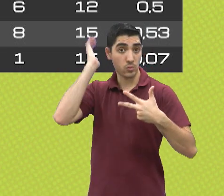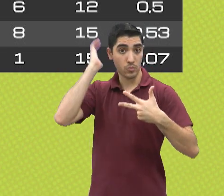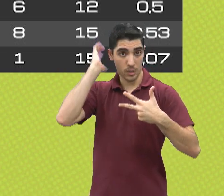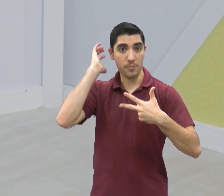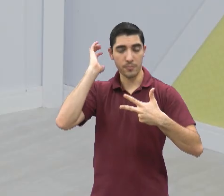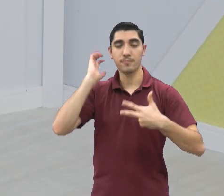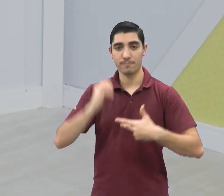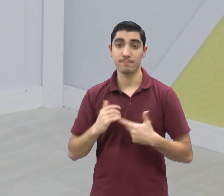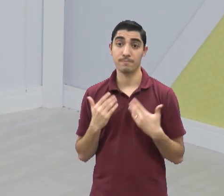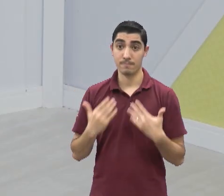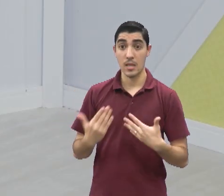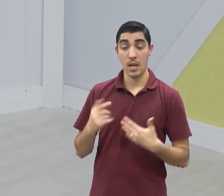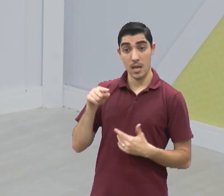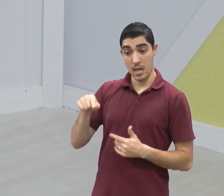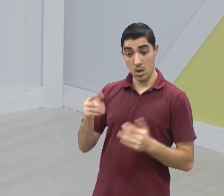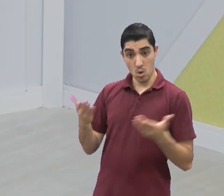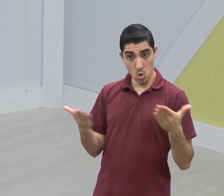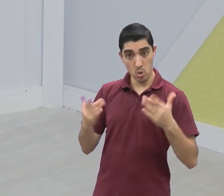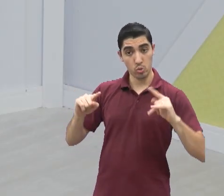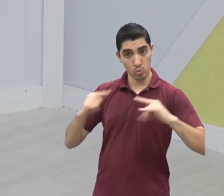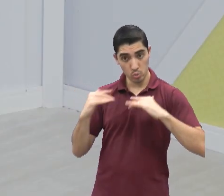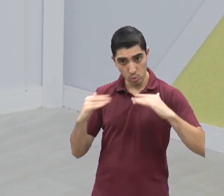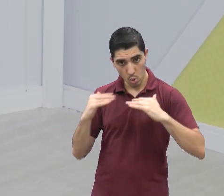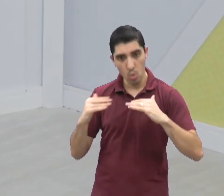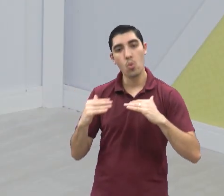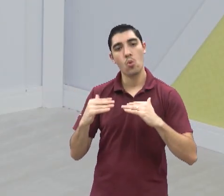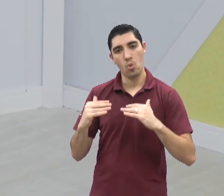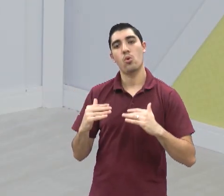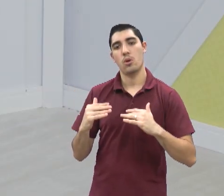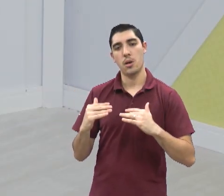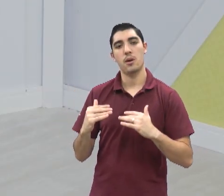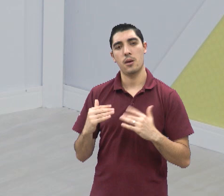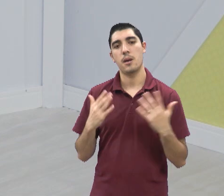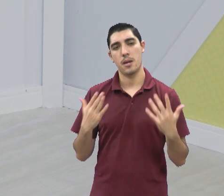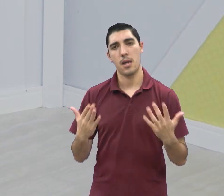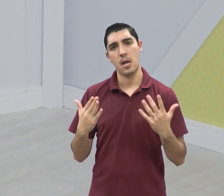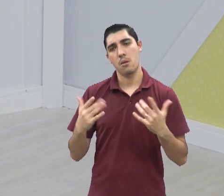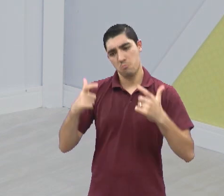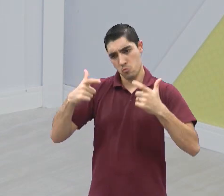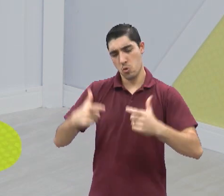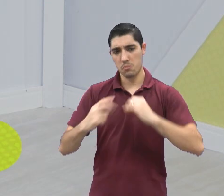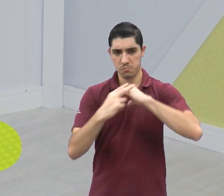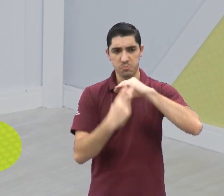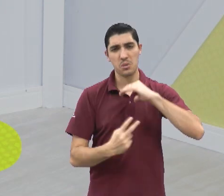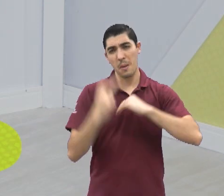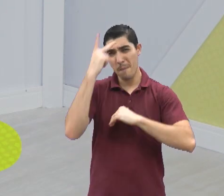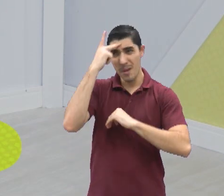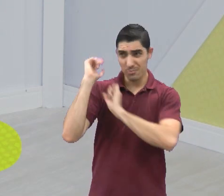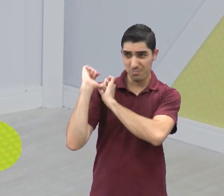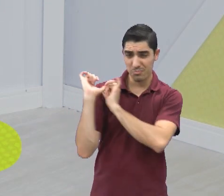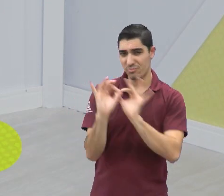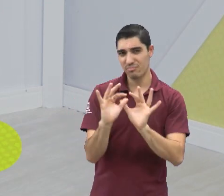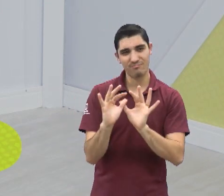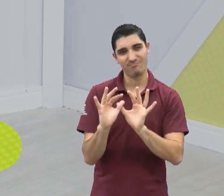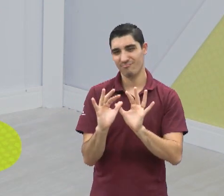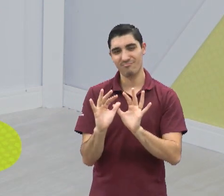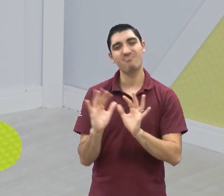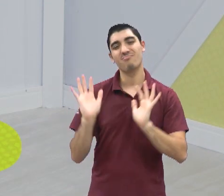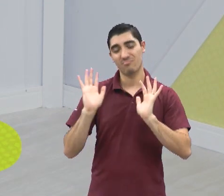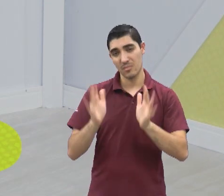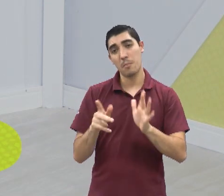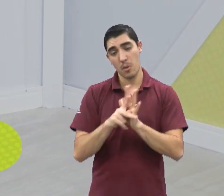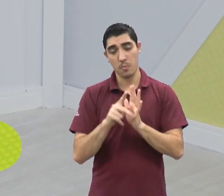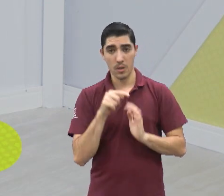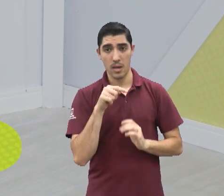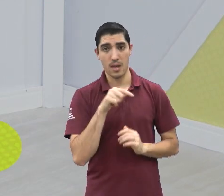São José. O jogo será hoje na Arena Farmaconde, provavelmente com um público pequeno. Já foi pequeno contra o Campinas, né? Imaginei até que